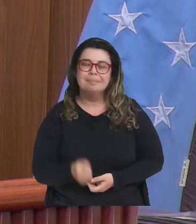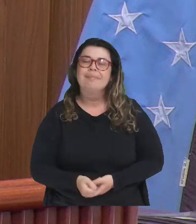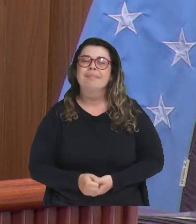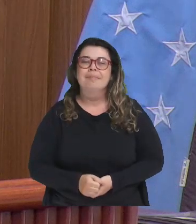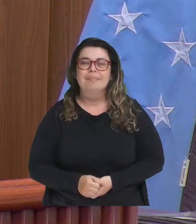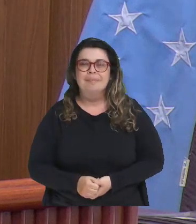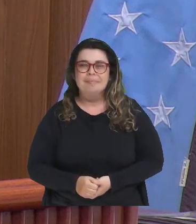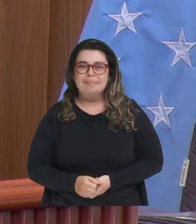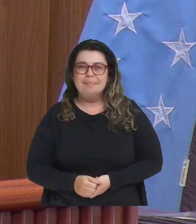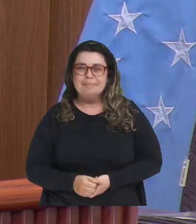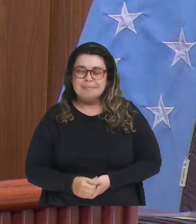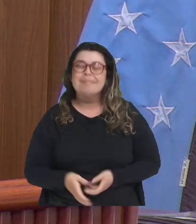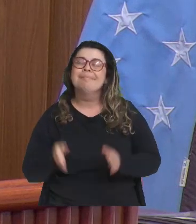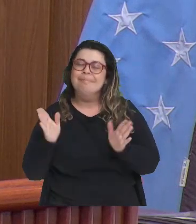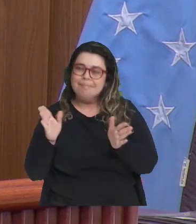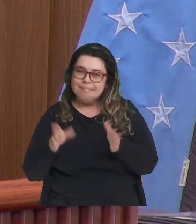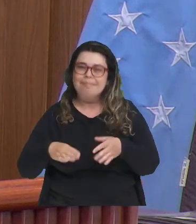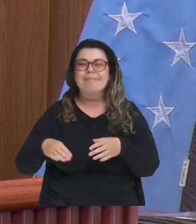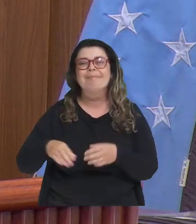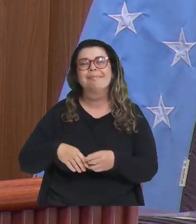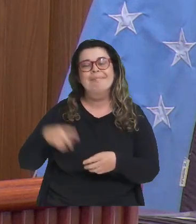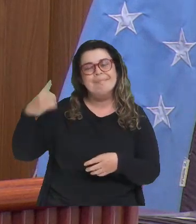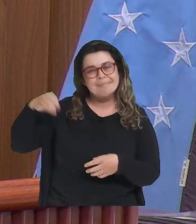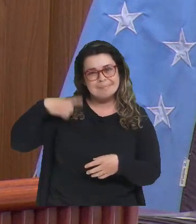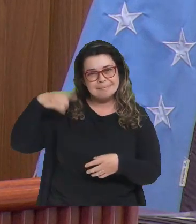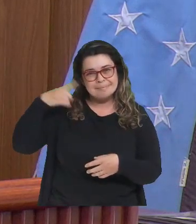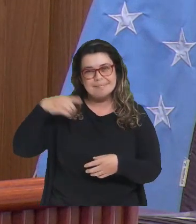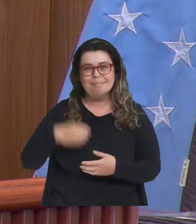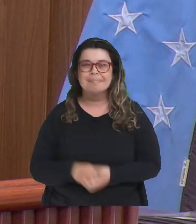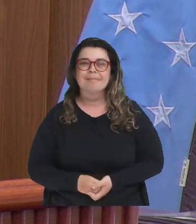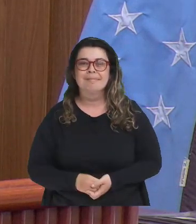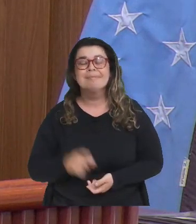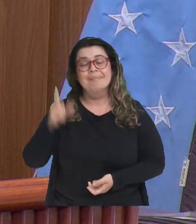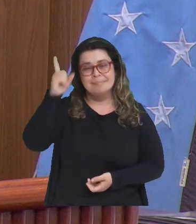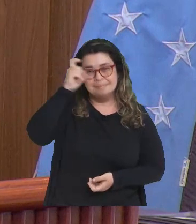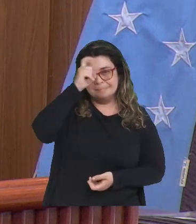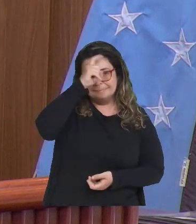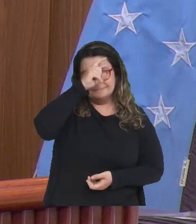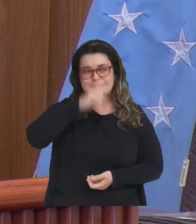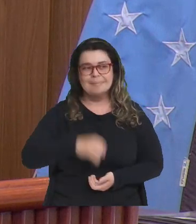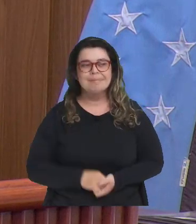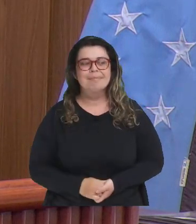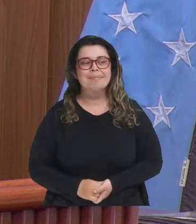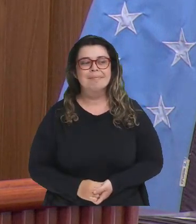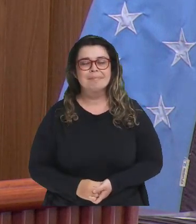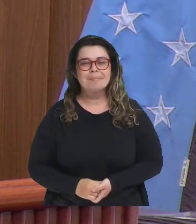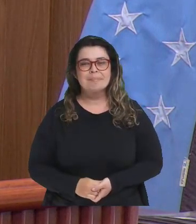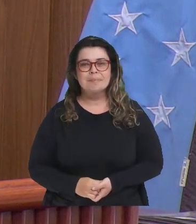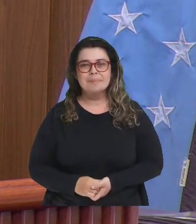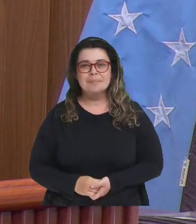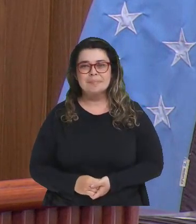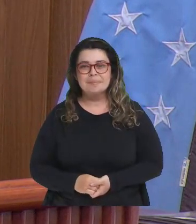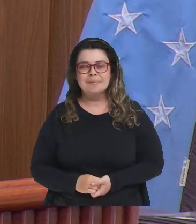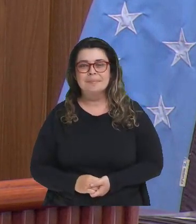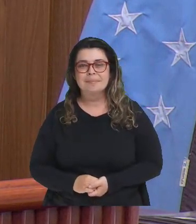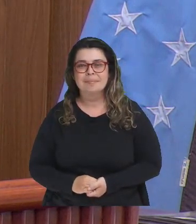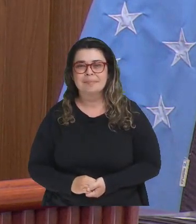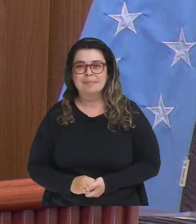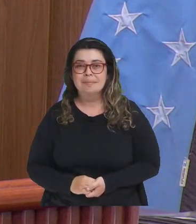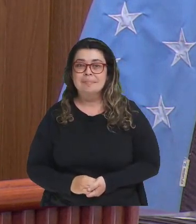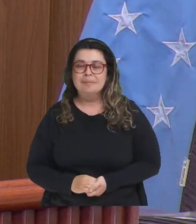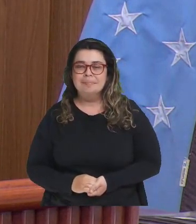difícil labuta que é a advocacia, não é? Muitas vezes é um caminho de incertezas, mas que